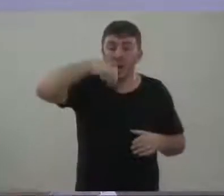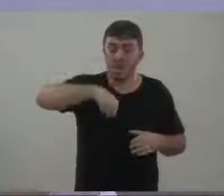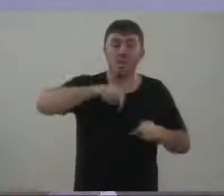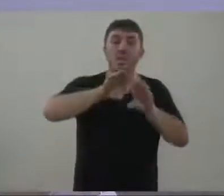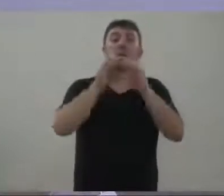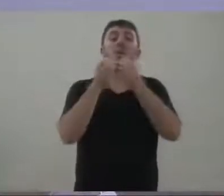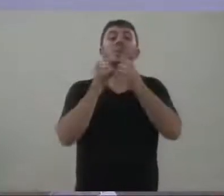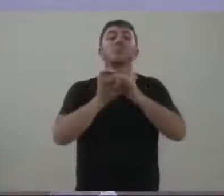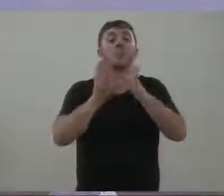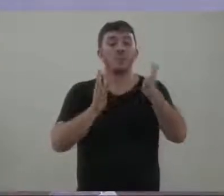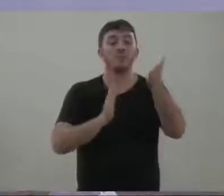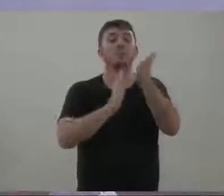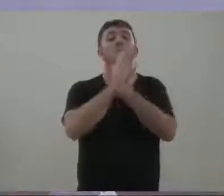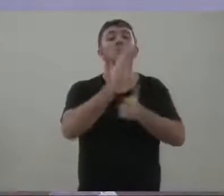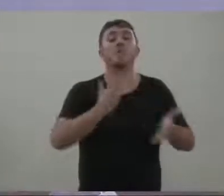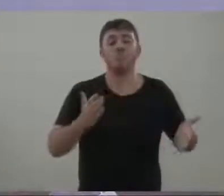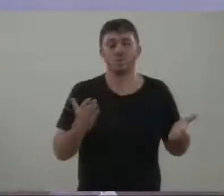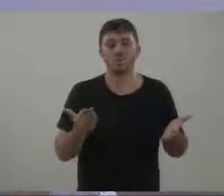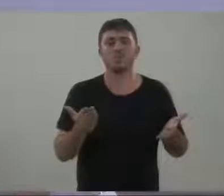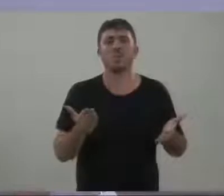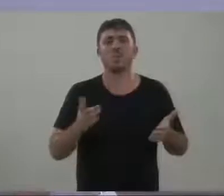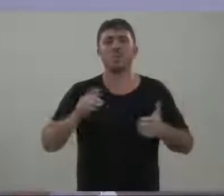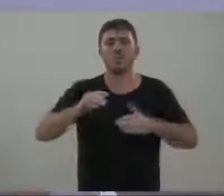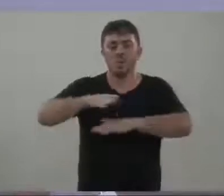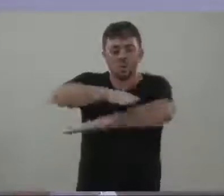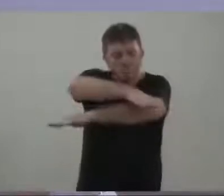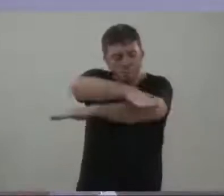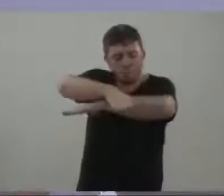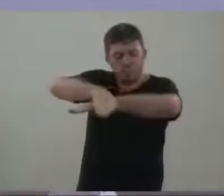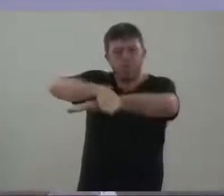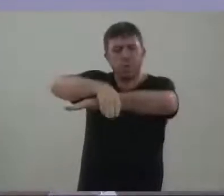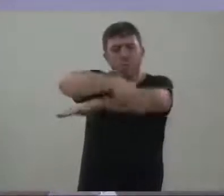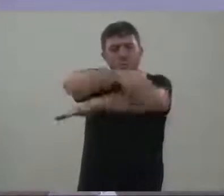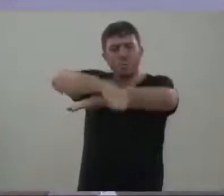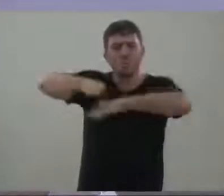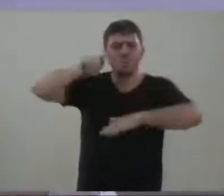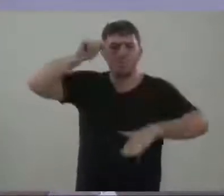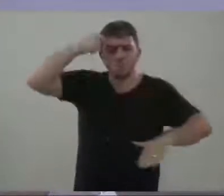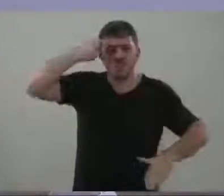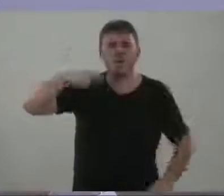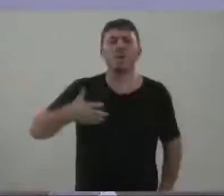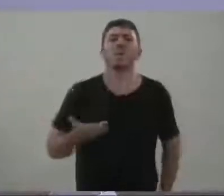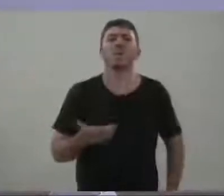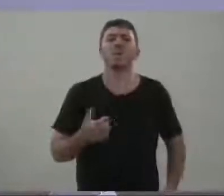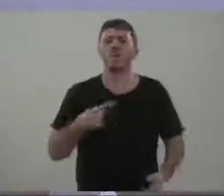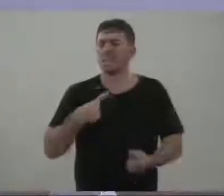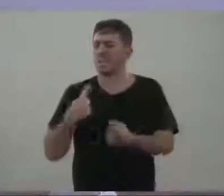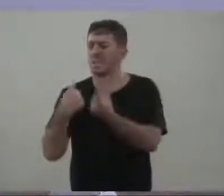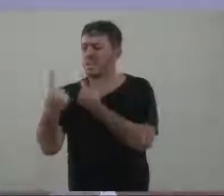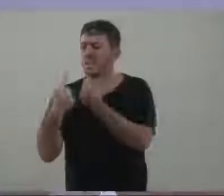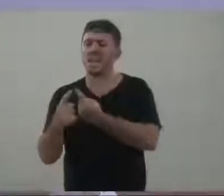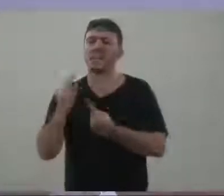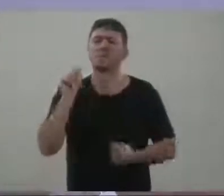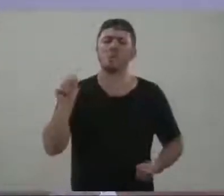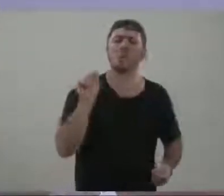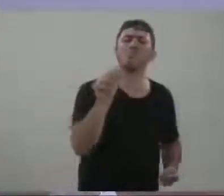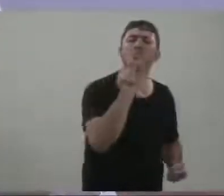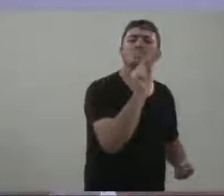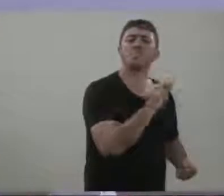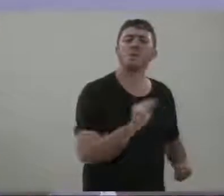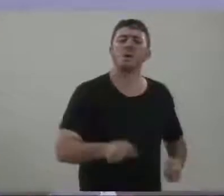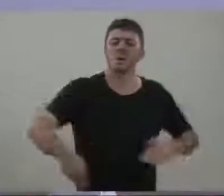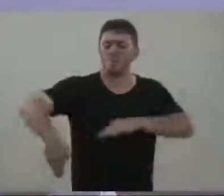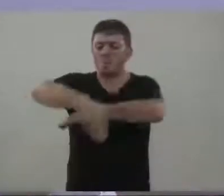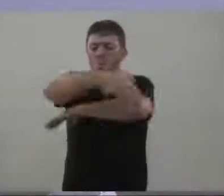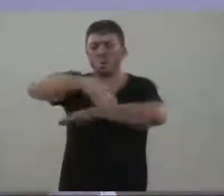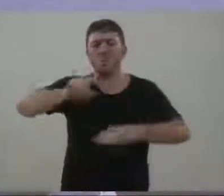também. Né? Recapeamento asfáltico, algumas ruas importantes, como Estrada da Boiada, Estrada da Capela e outras tantas